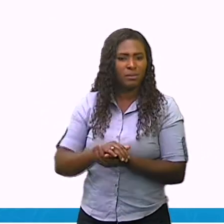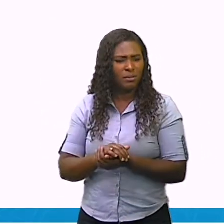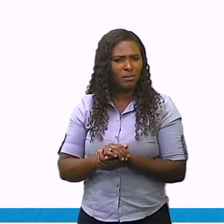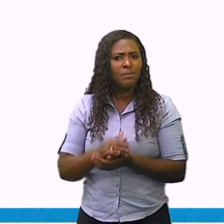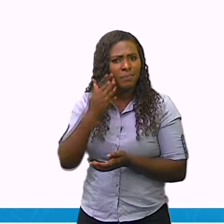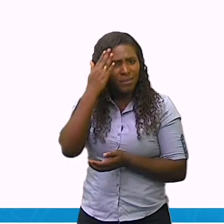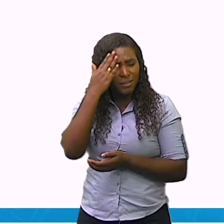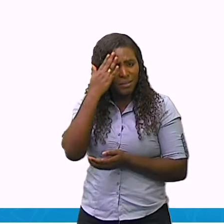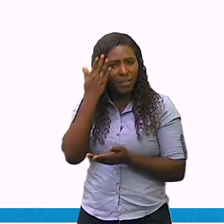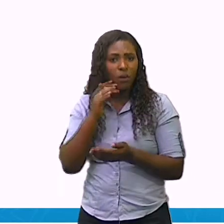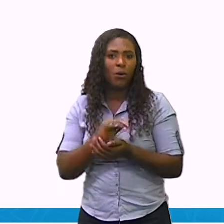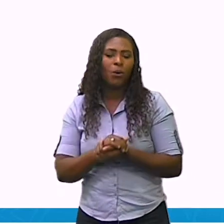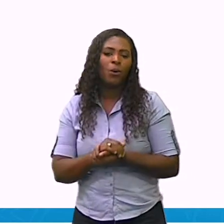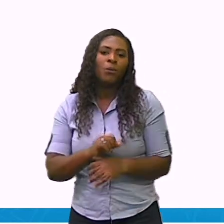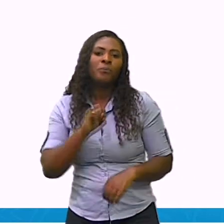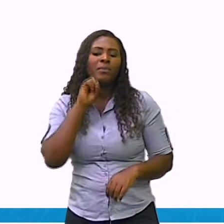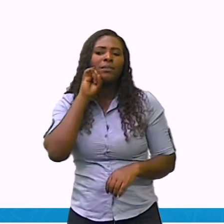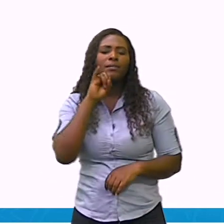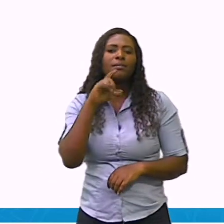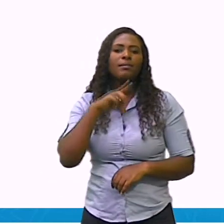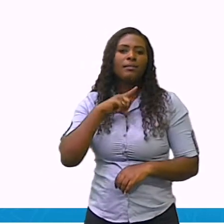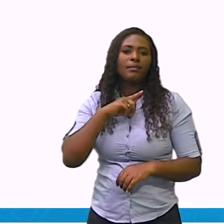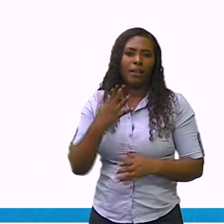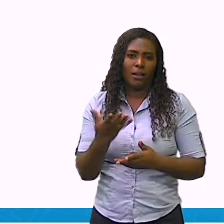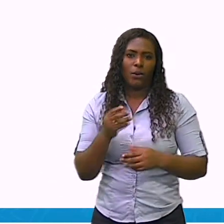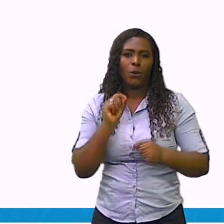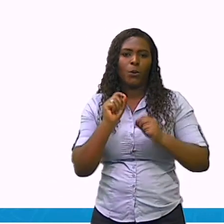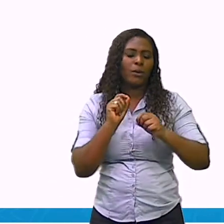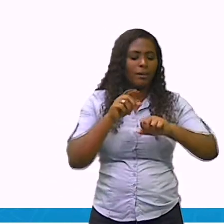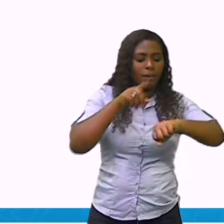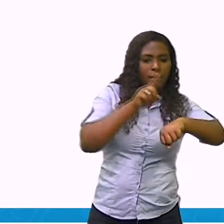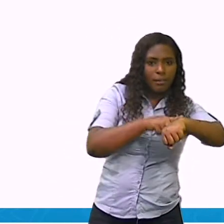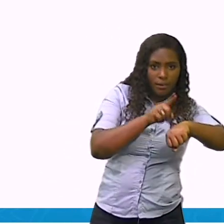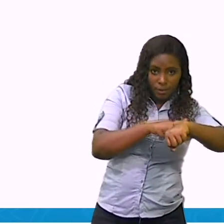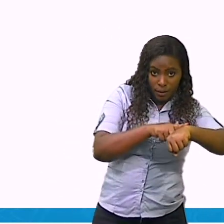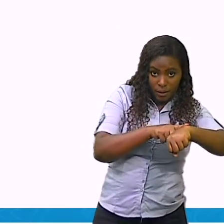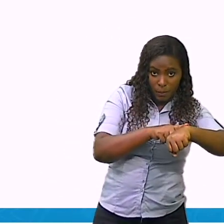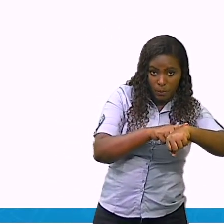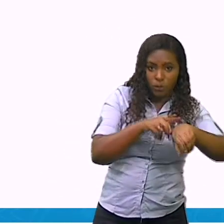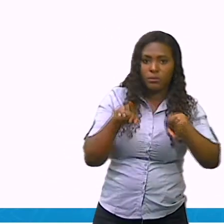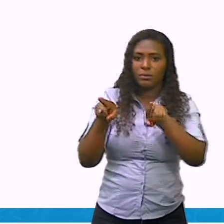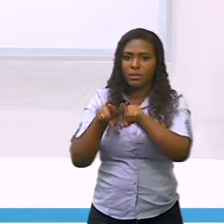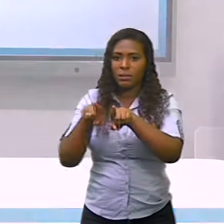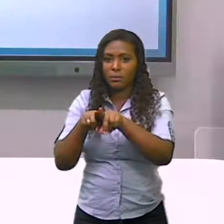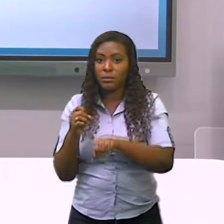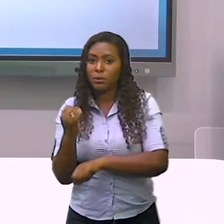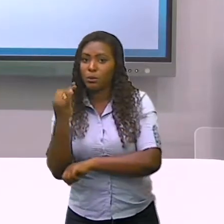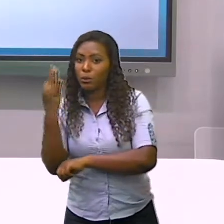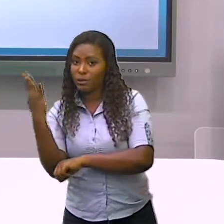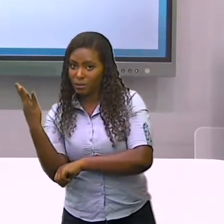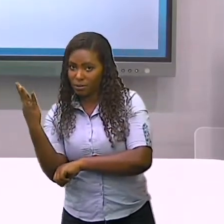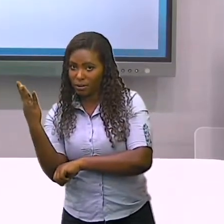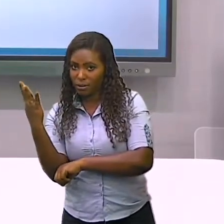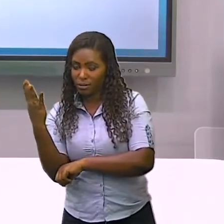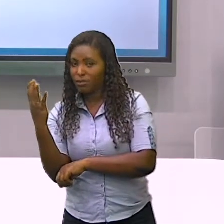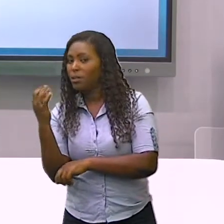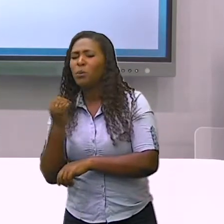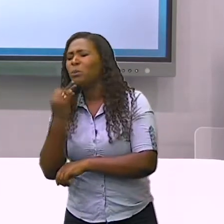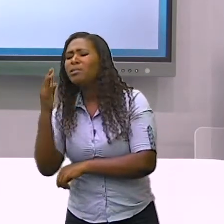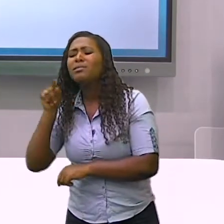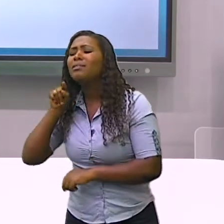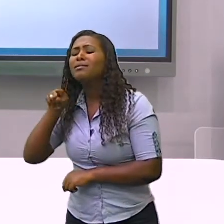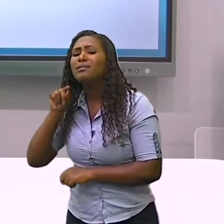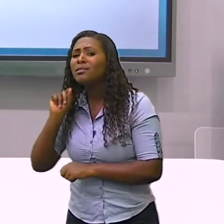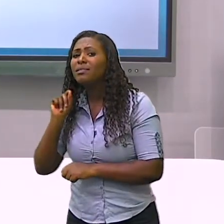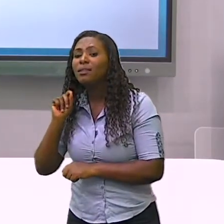vamos ter? Nós vamos ter tempo e quantidades de pacote. Se é a